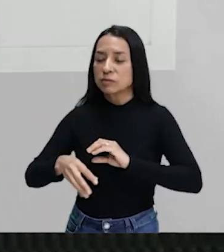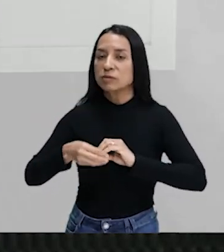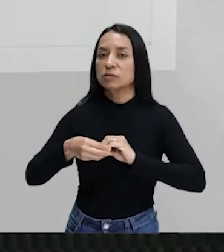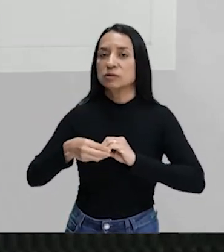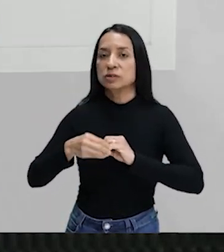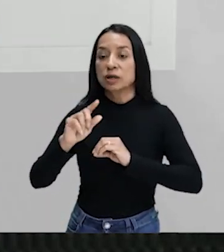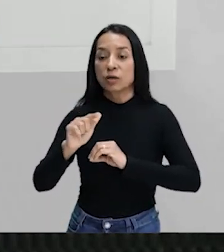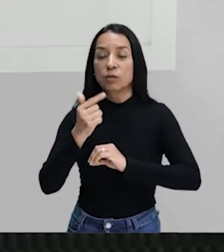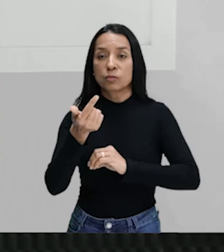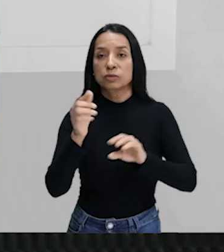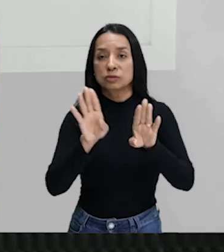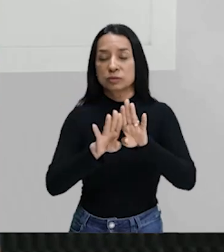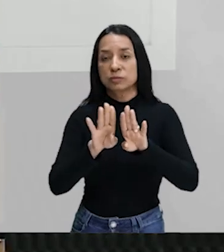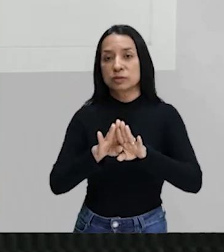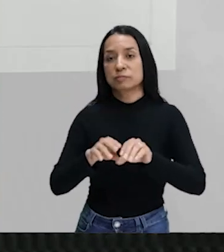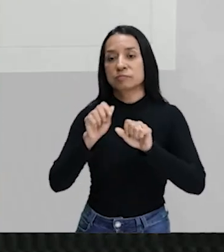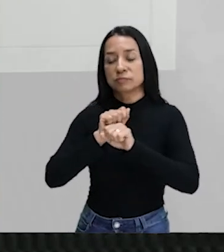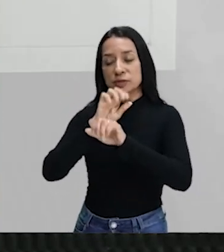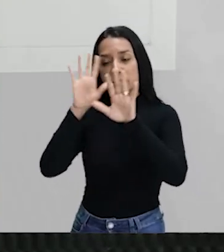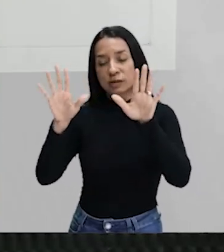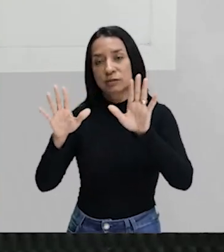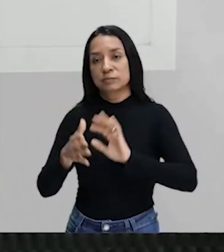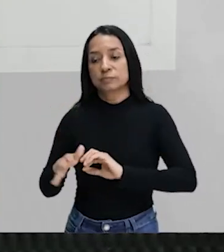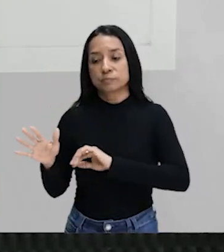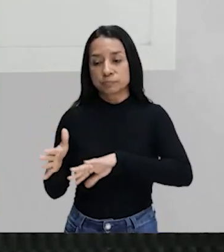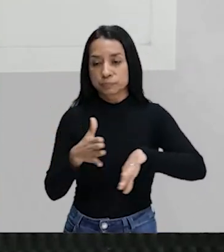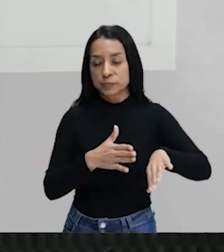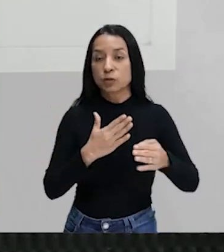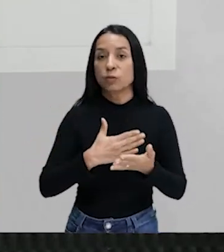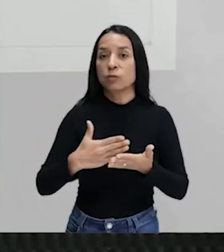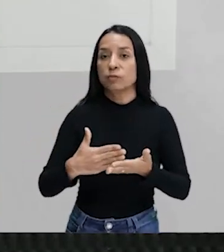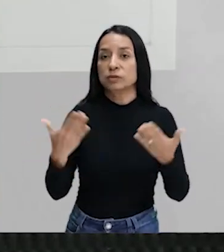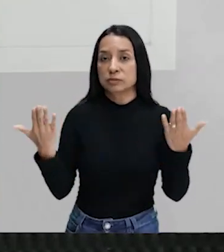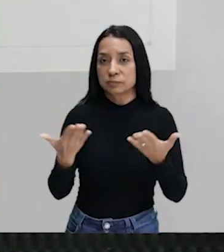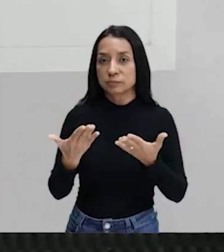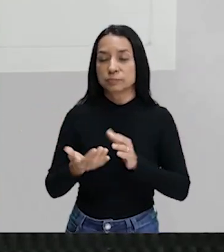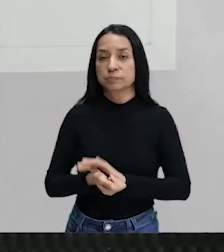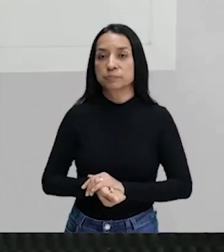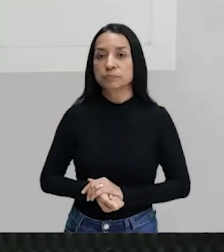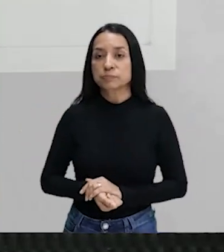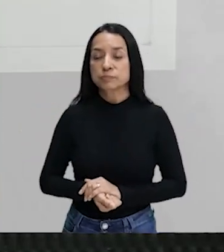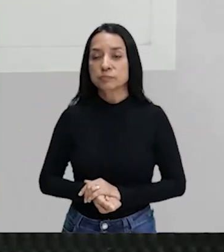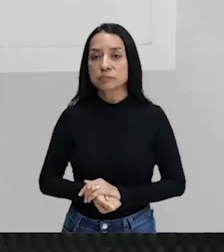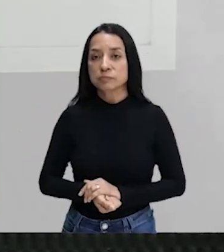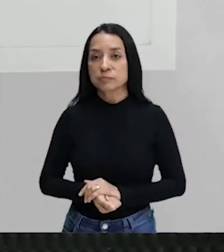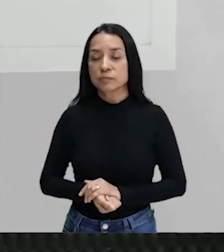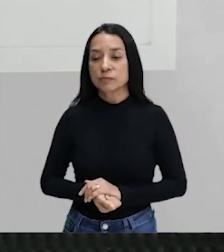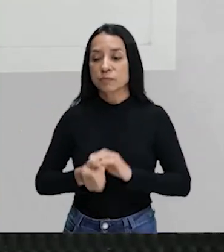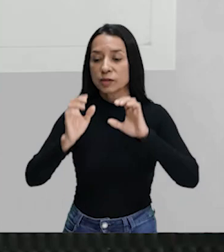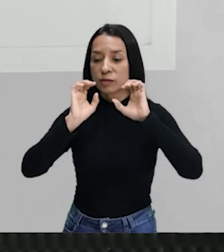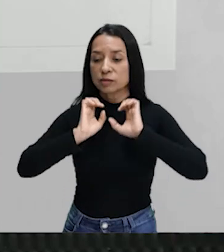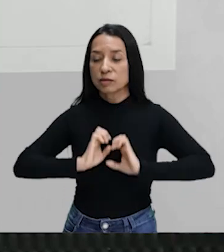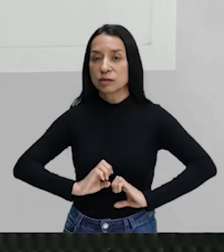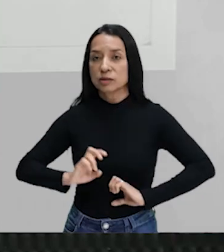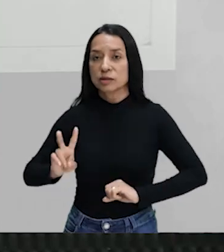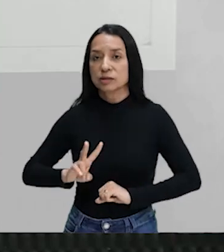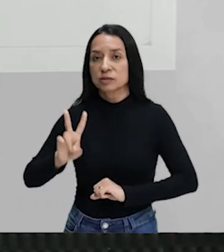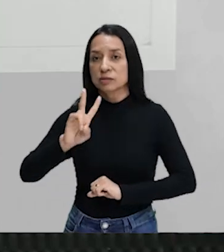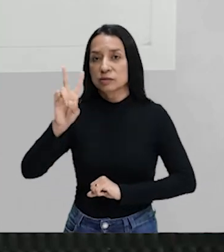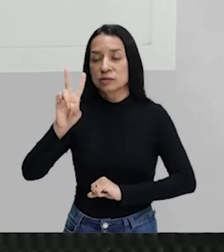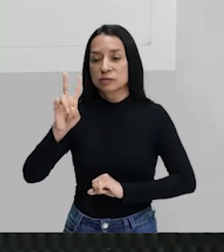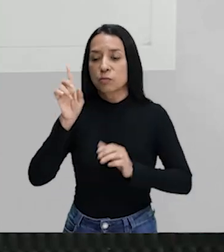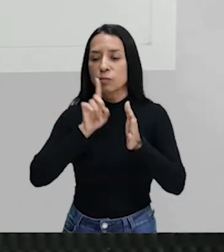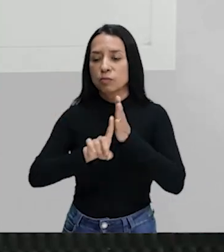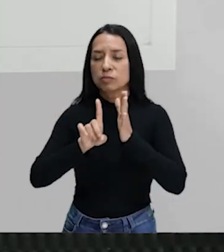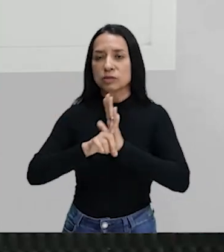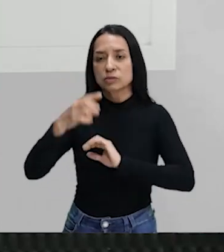algumas outras também, obviamente. Então vamos começar aqui, ó. Eu vou começar com vocês com a ética das virtudes. Por uma questão